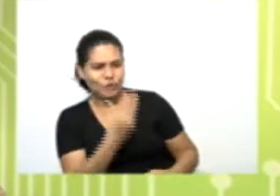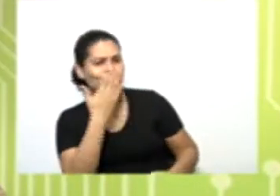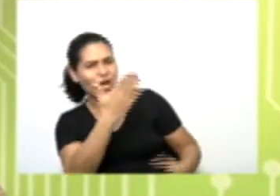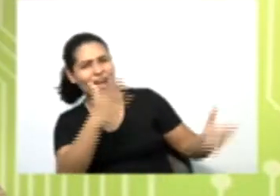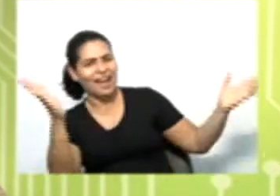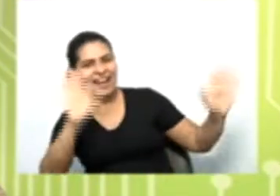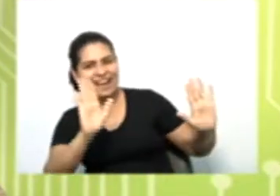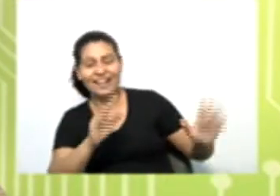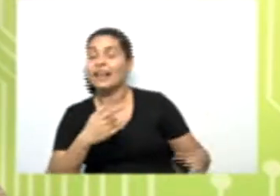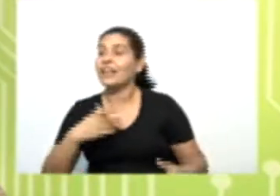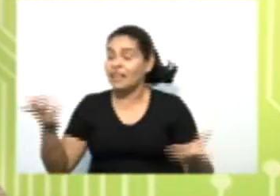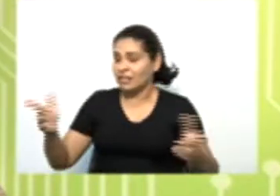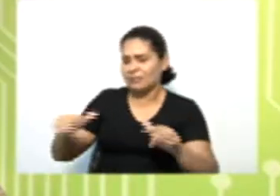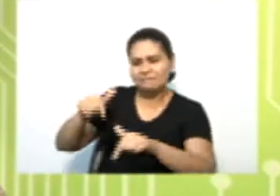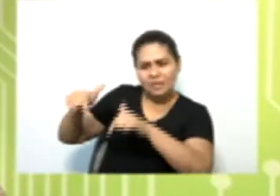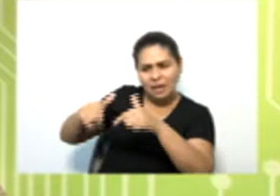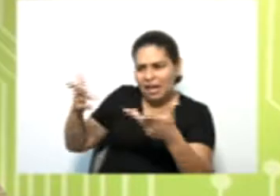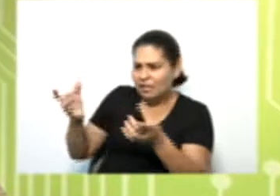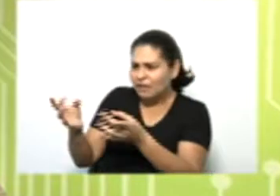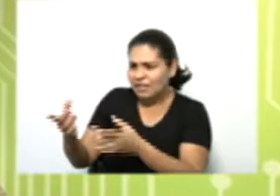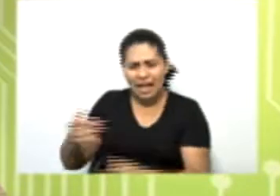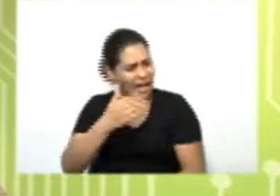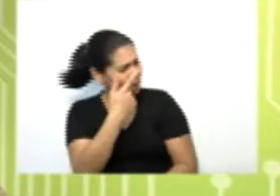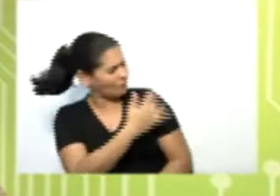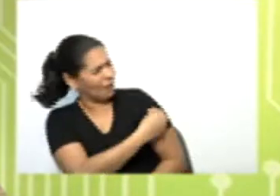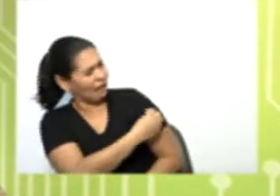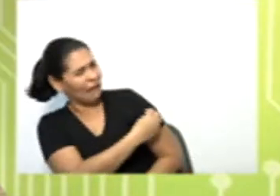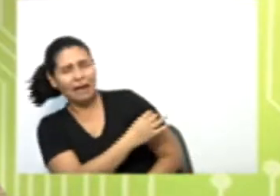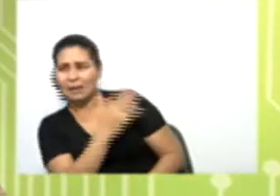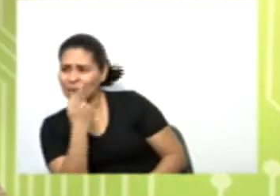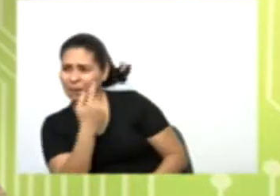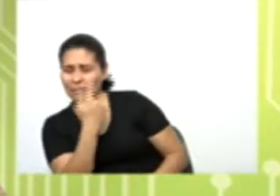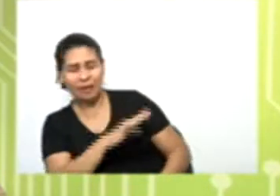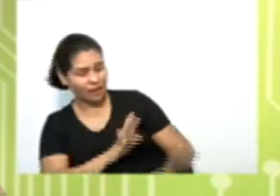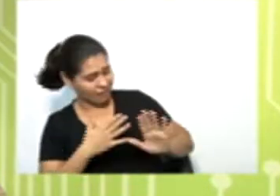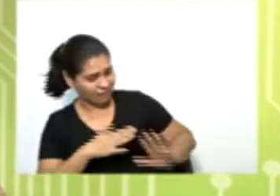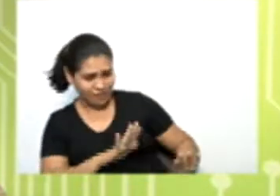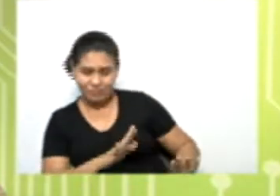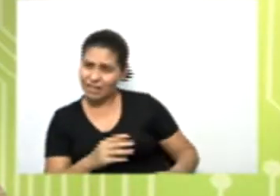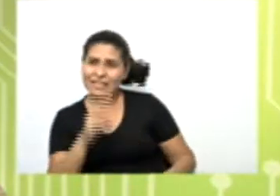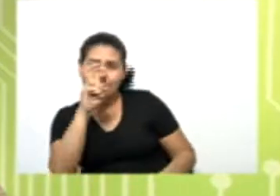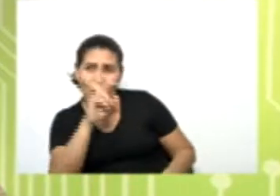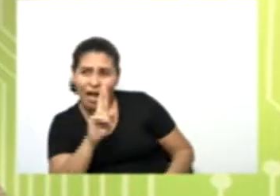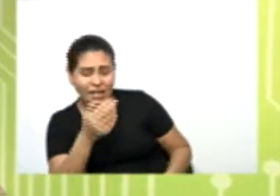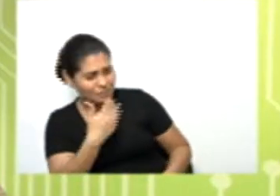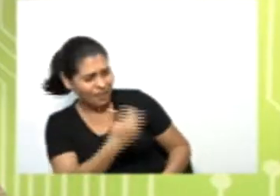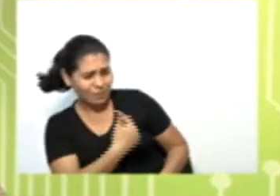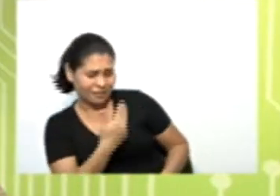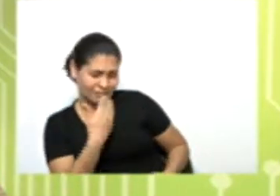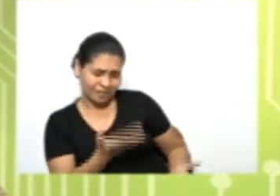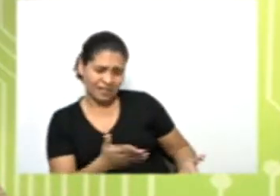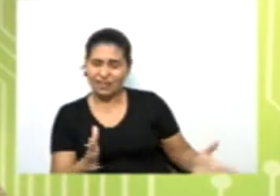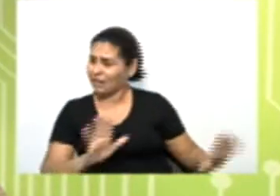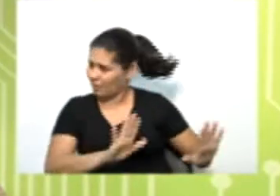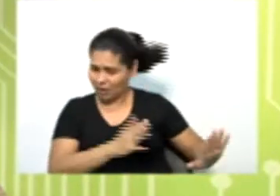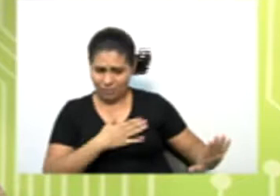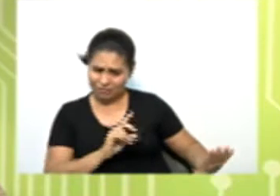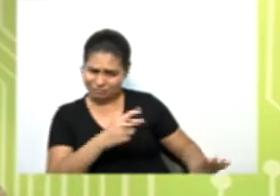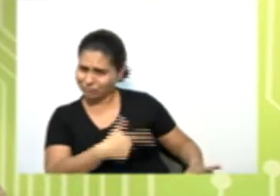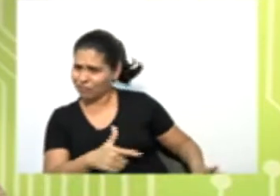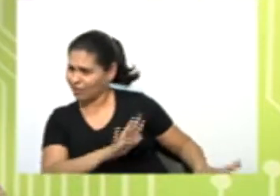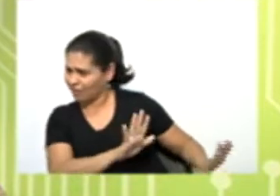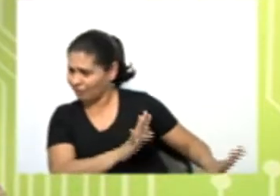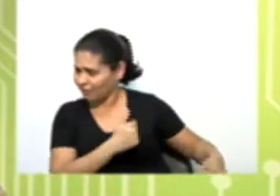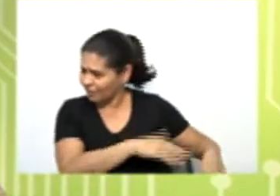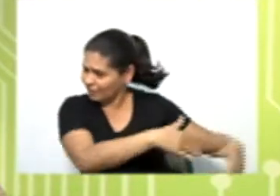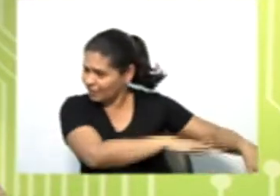lá trabalhando, de repente, fazendo alguma coisa, vem o José, papai, eu queria falar com o senhor, papai, me dá 5 reais, me dá 5 reais. E eu tô ali e falo, menino, não tem 5 reais não,